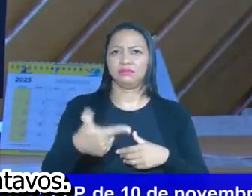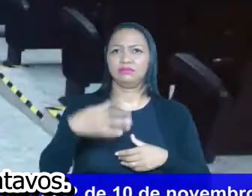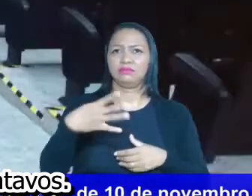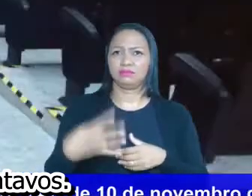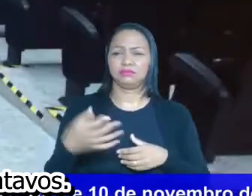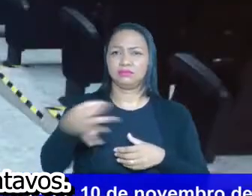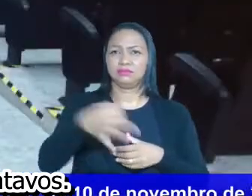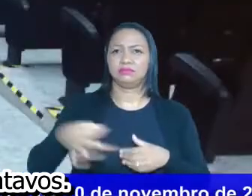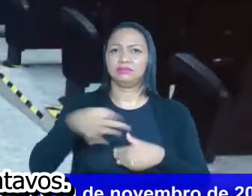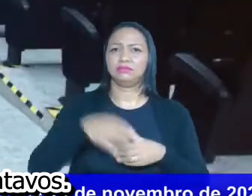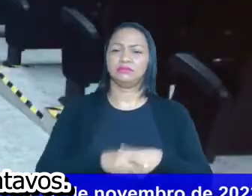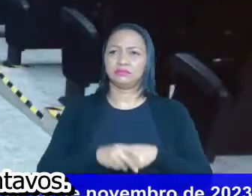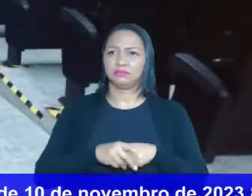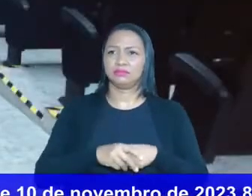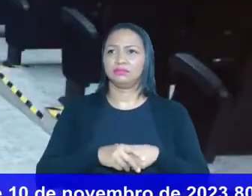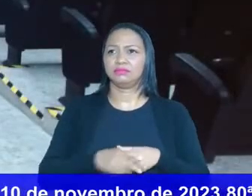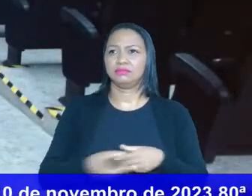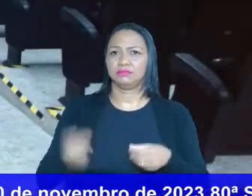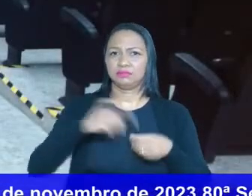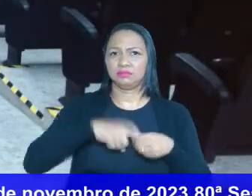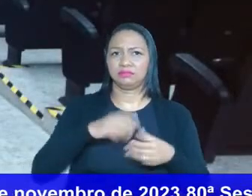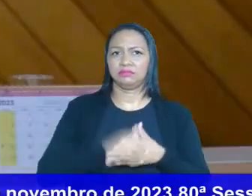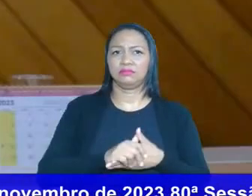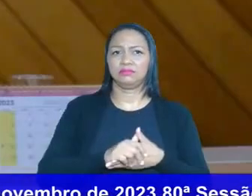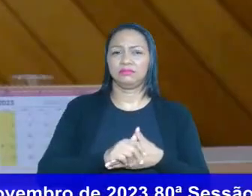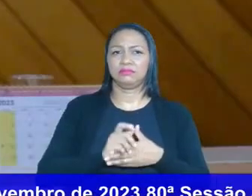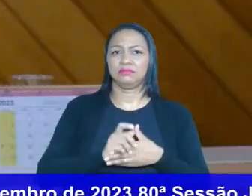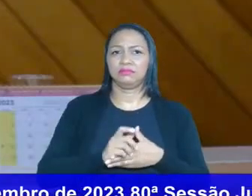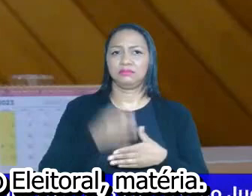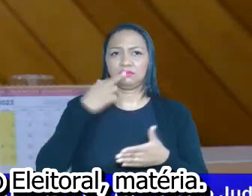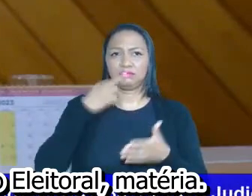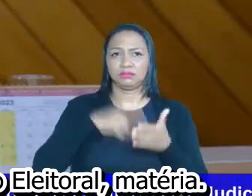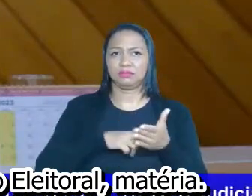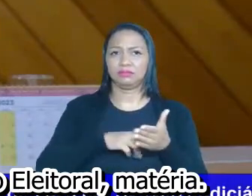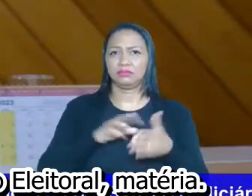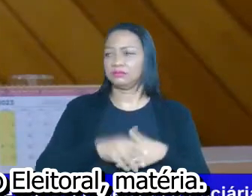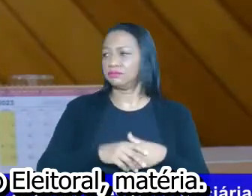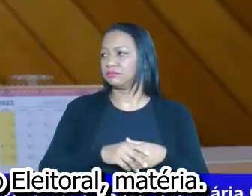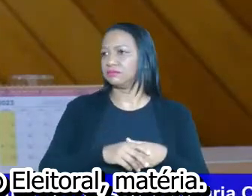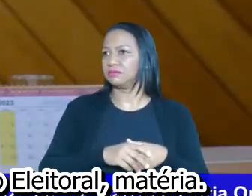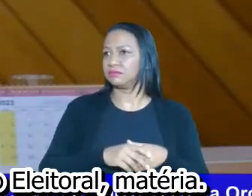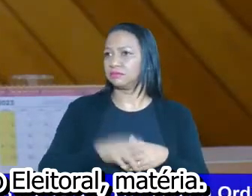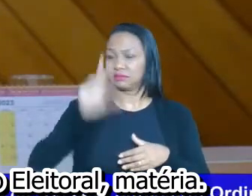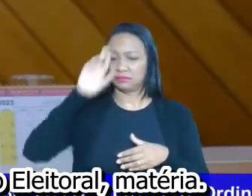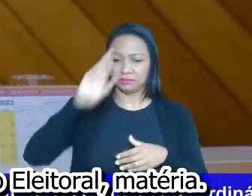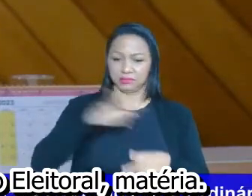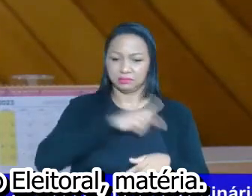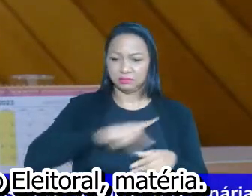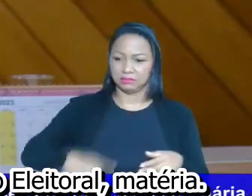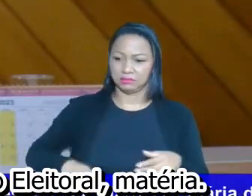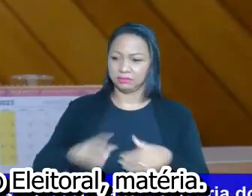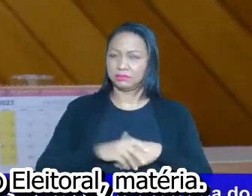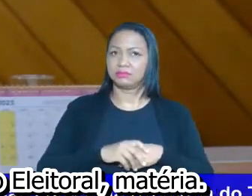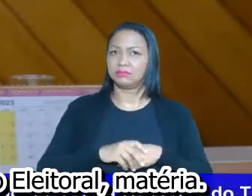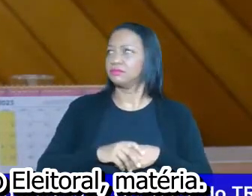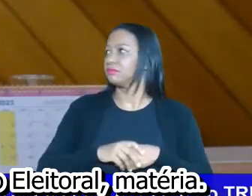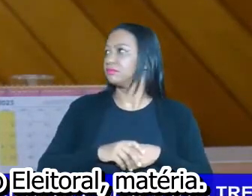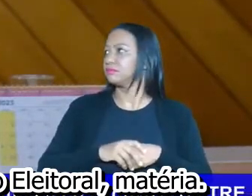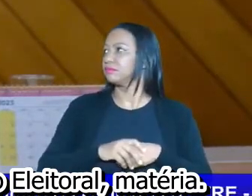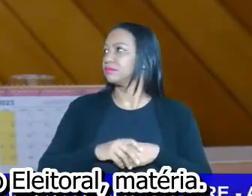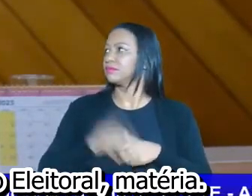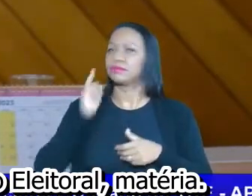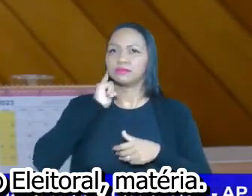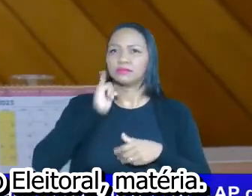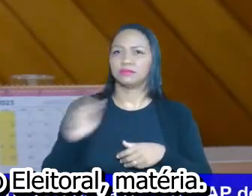153.596,24. Uma palavra ao relator. Senhor presidente, conforme já antecipou o